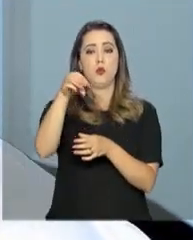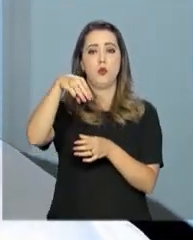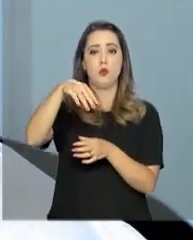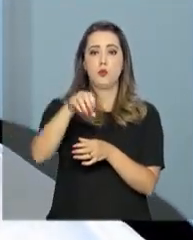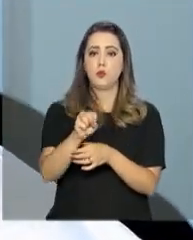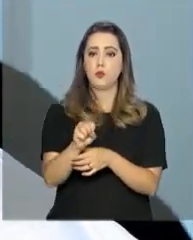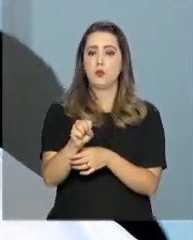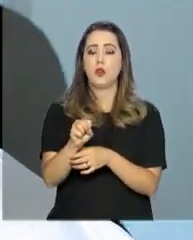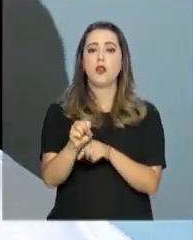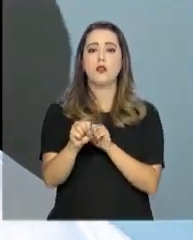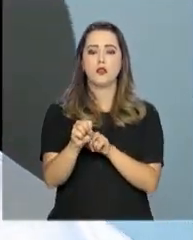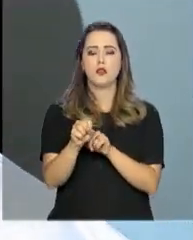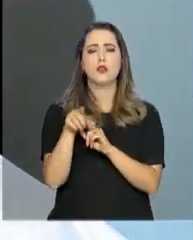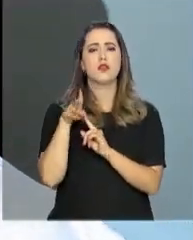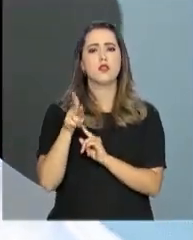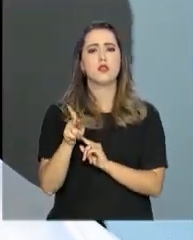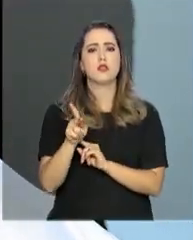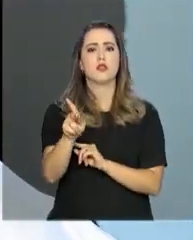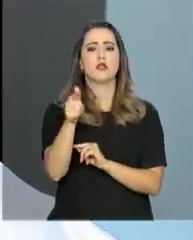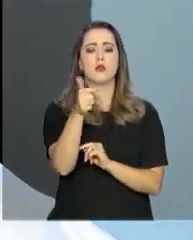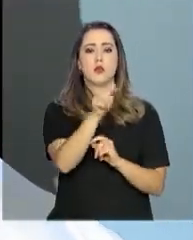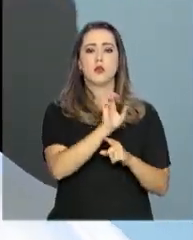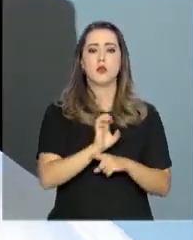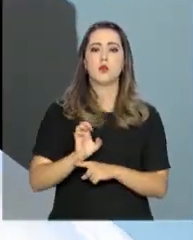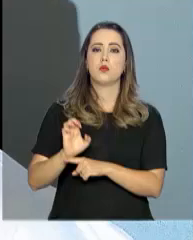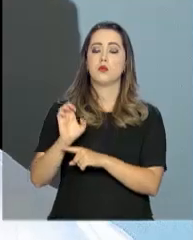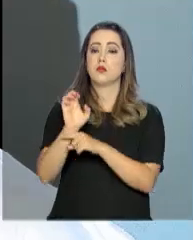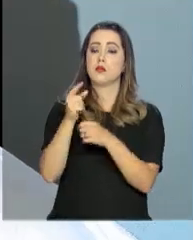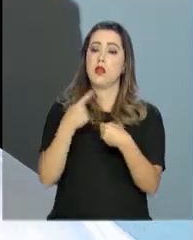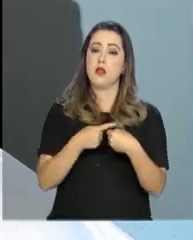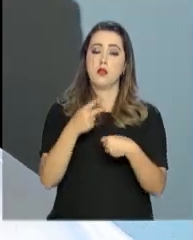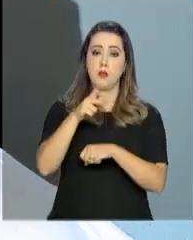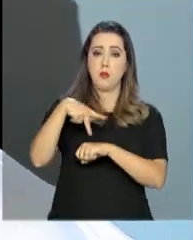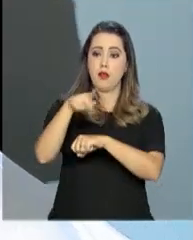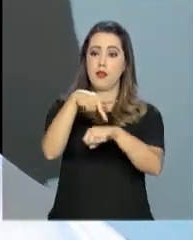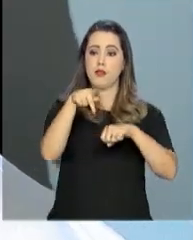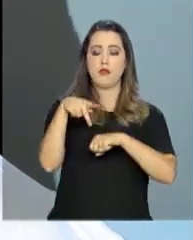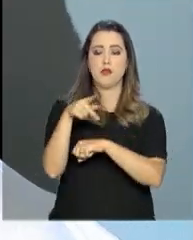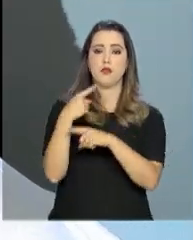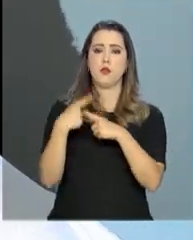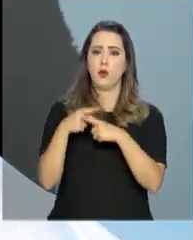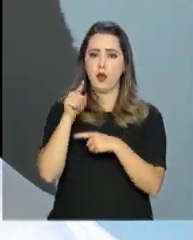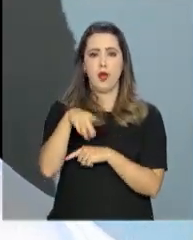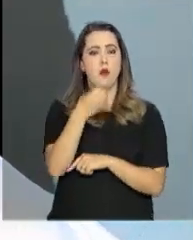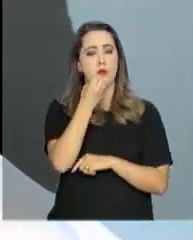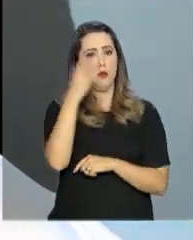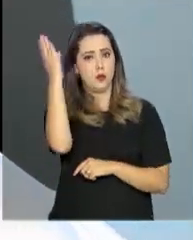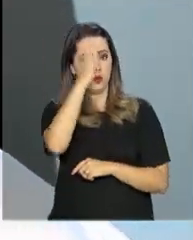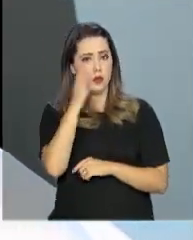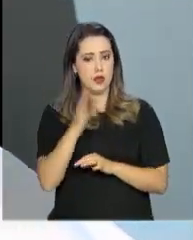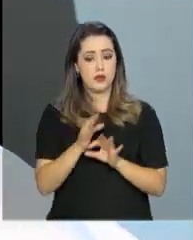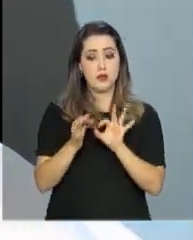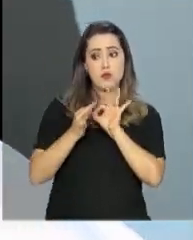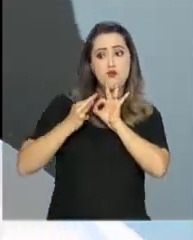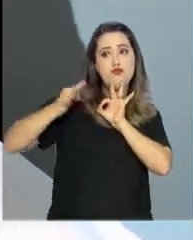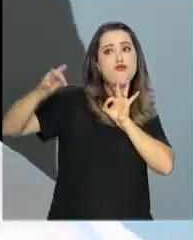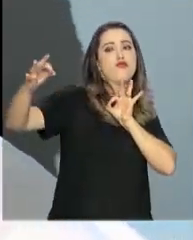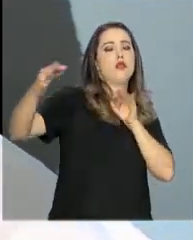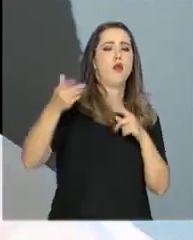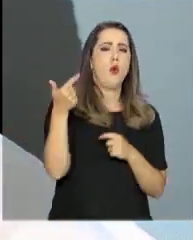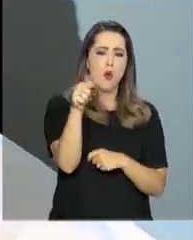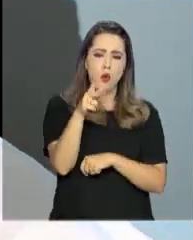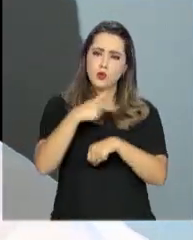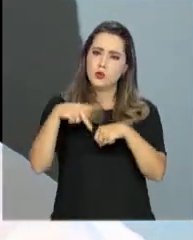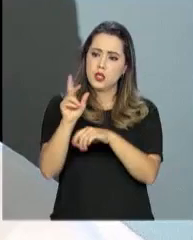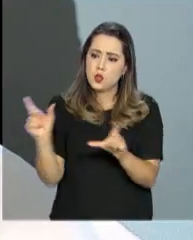tentar fazer com que isso acontecesse em outros países. Por quê? Se deu certo no Brasil, que tem dimensões continentais, outros